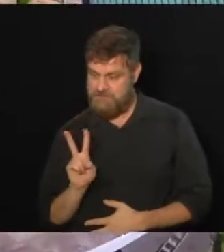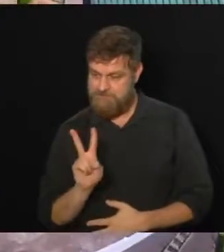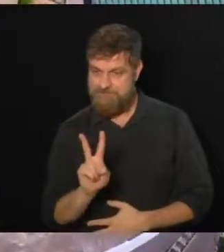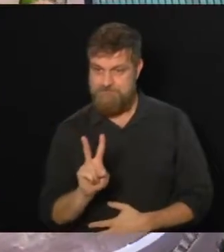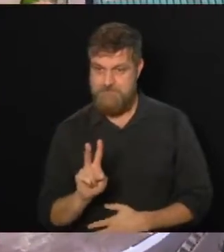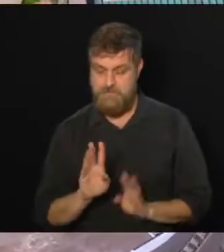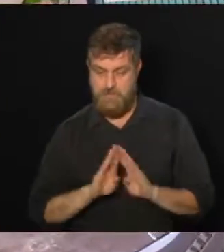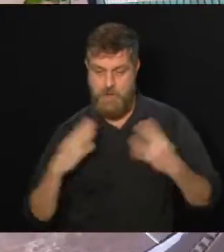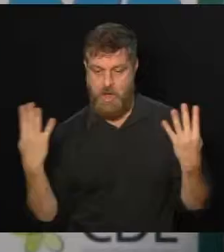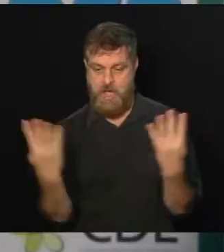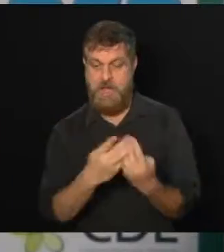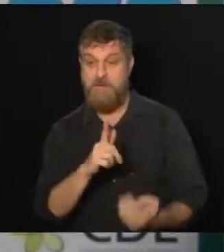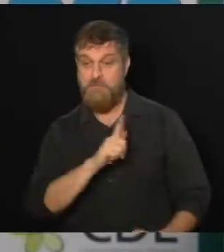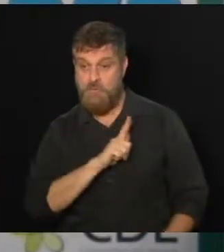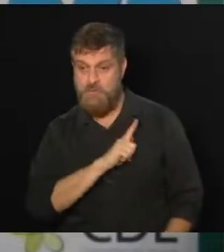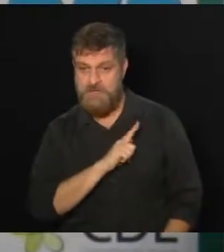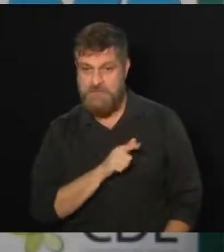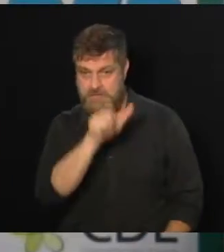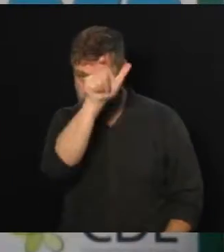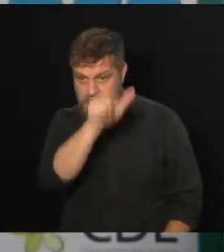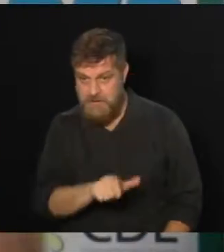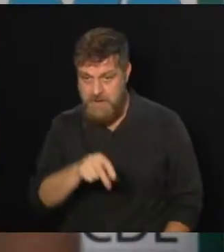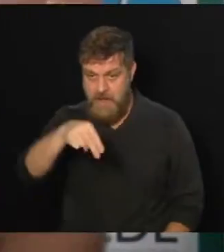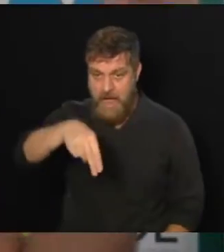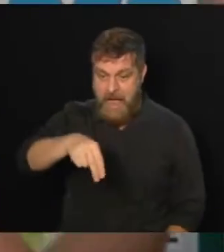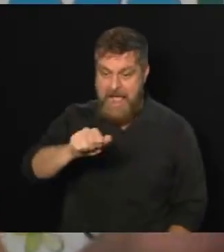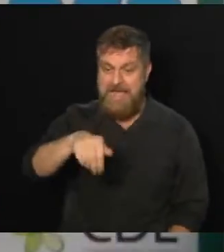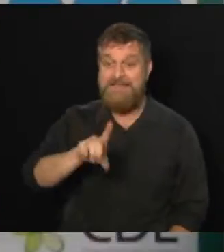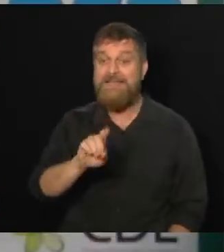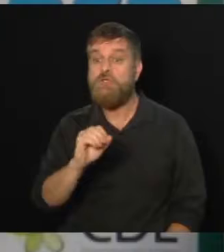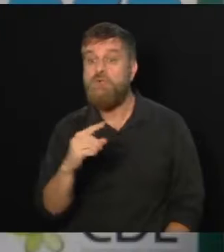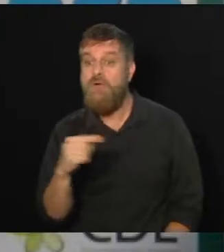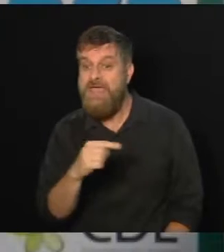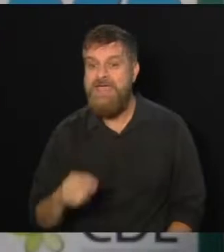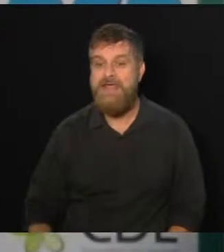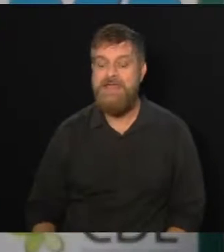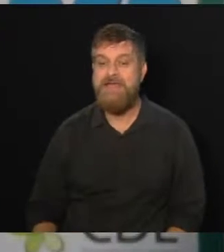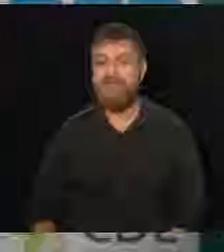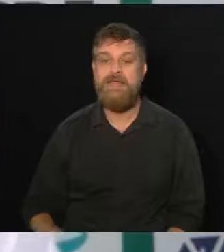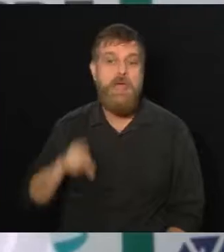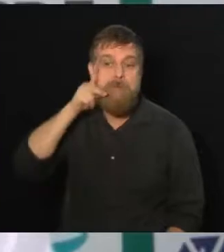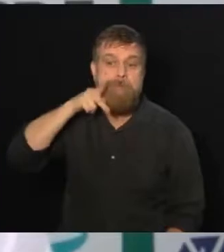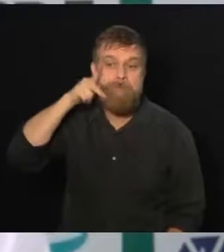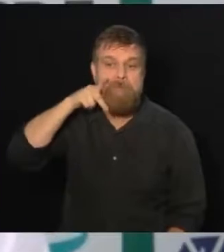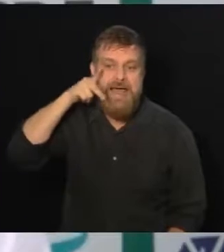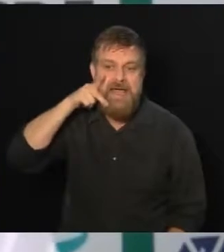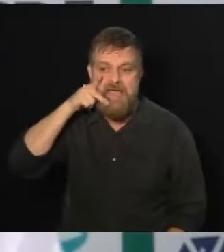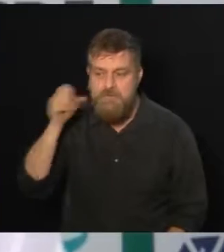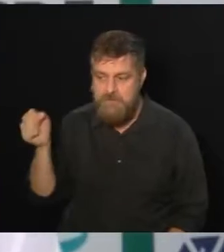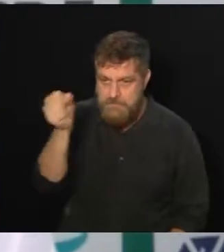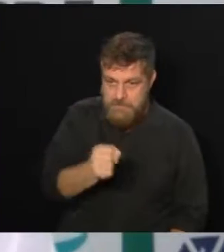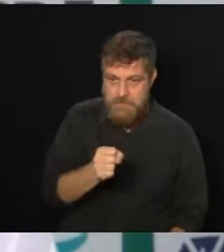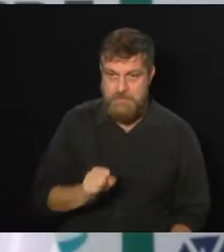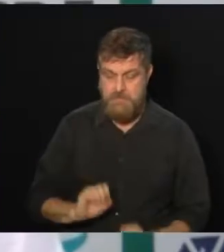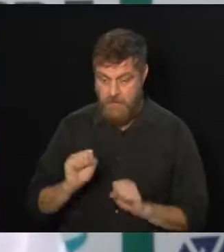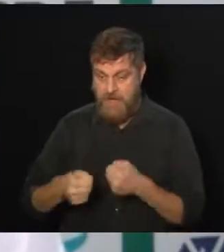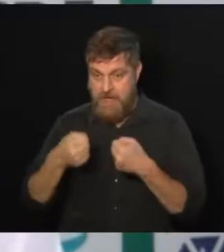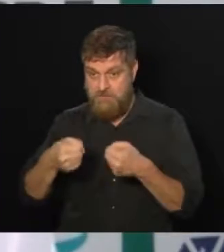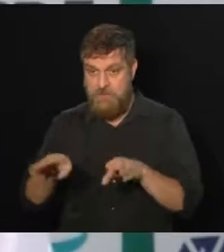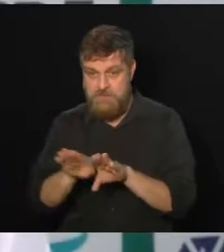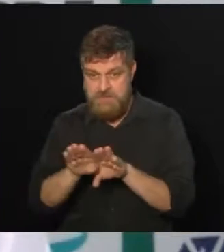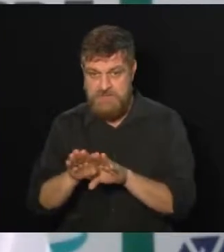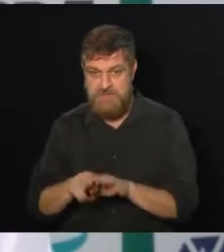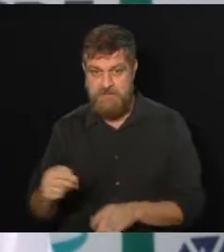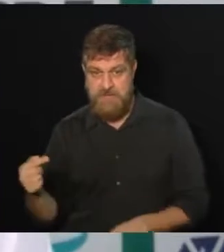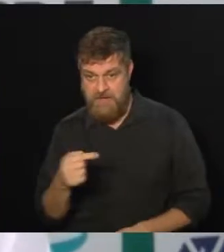Estádio Brinco de Ouro. O atacante Nando chegou do Botafogo da Paraíba. O outro reforço é o volante